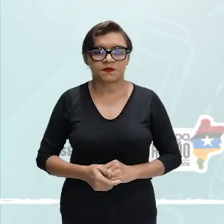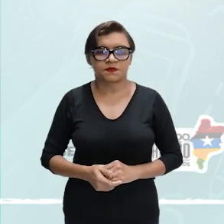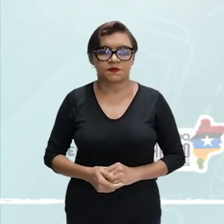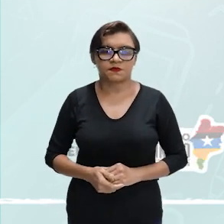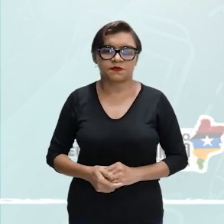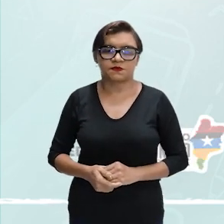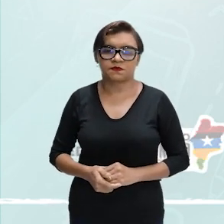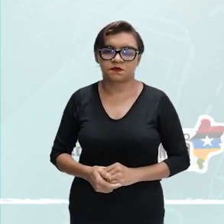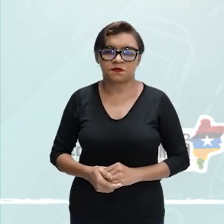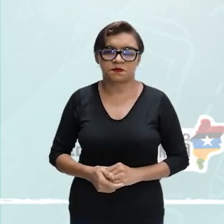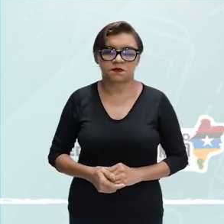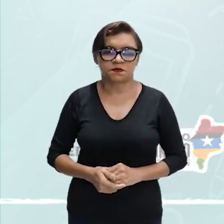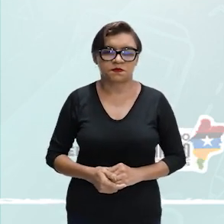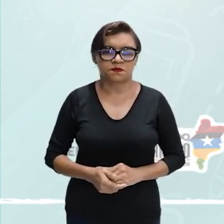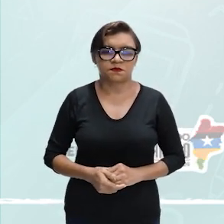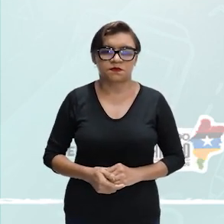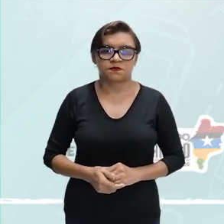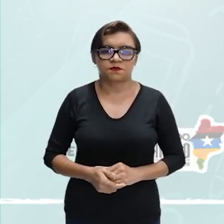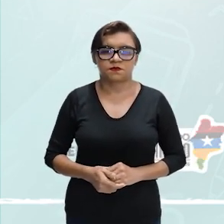Bom,